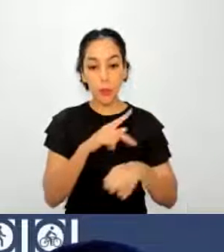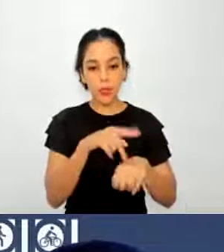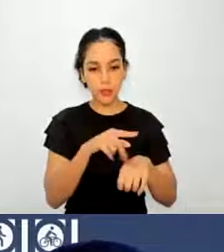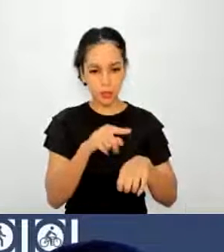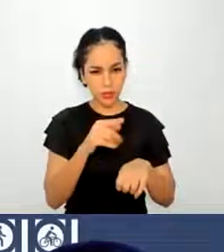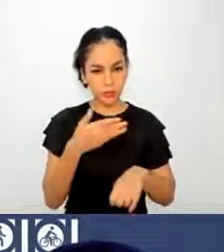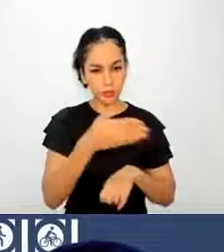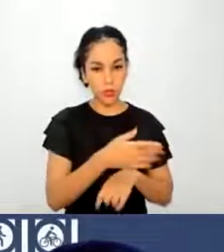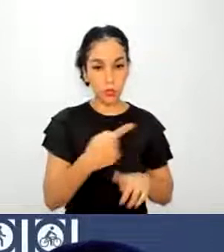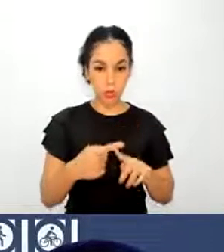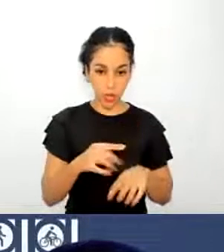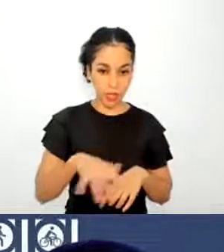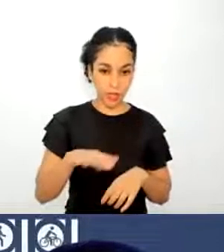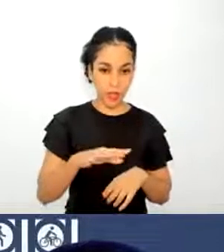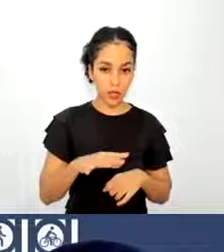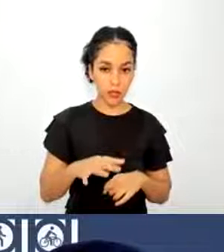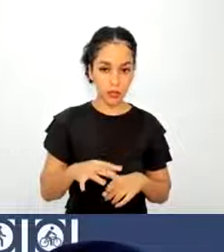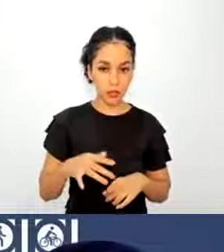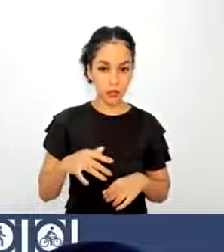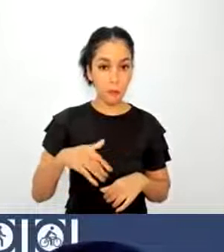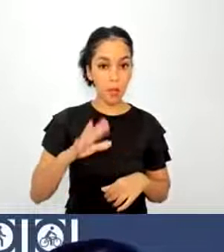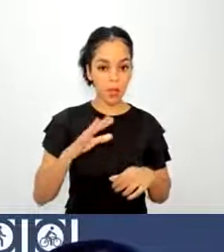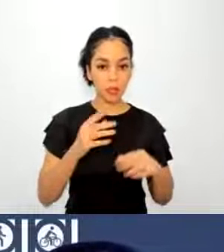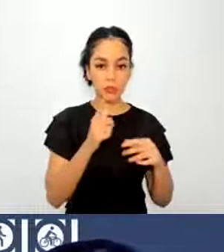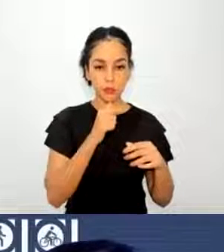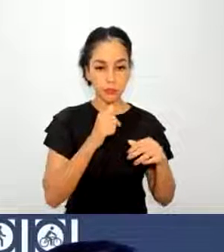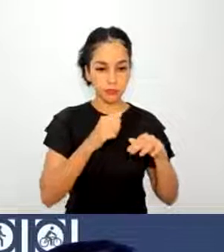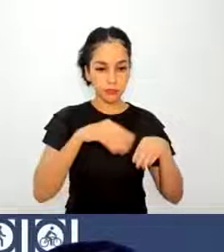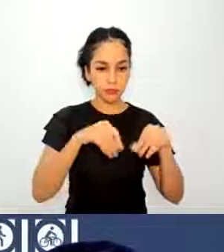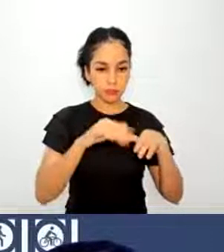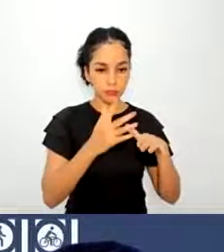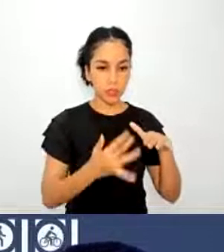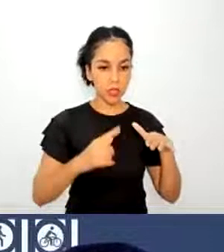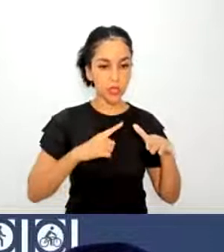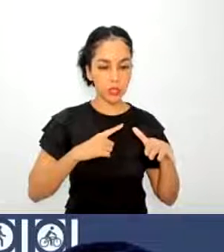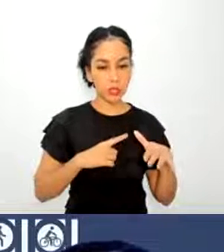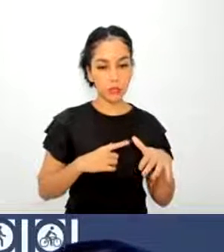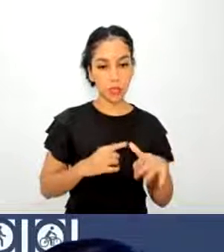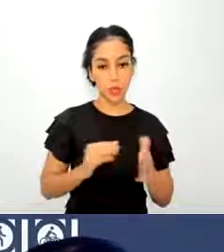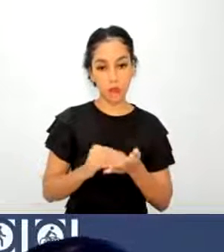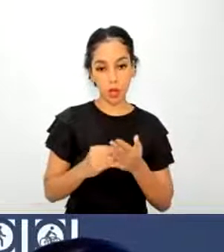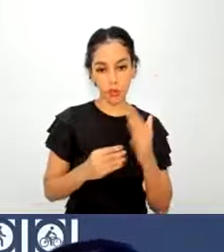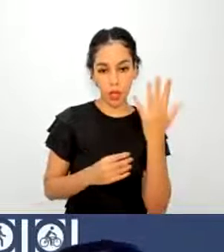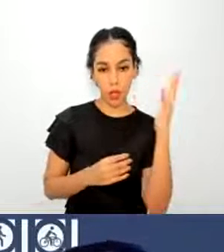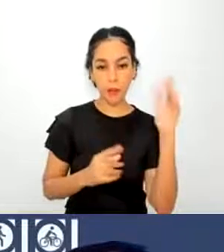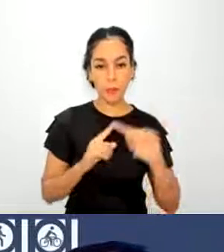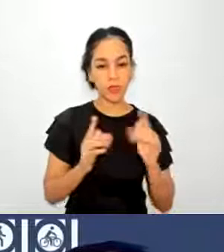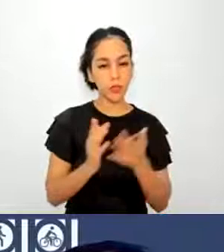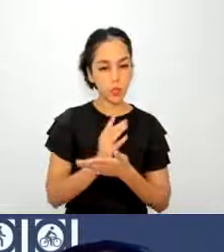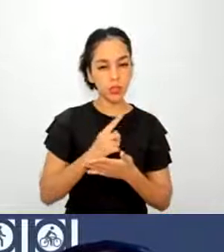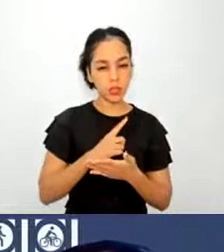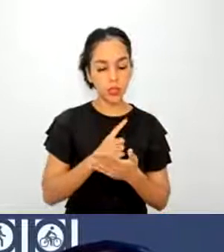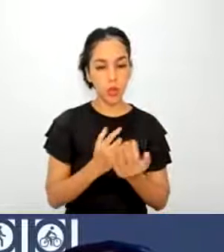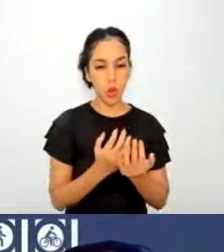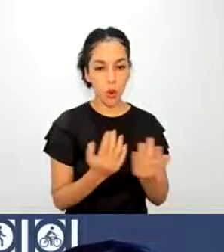verdade, as áreas, em geral, são mais permeáveis do que pavimentadas, né? Elas não Sim. são arborizadas, mas tem algumas que têm hortas, tem uma grande que é